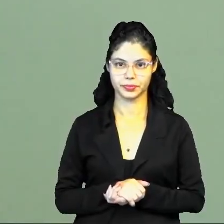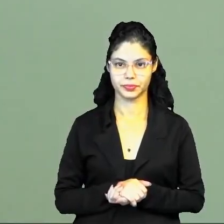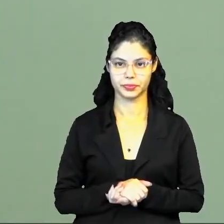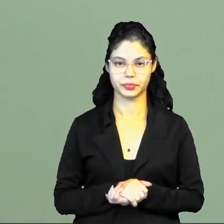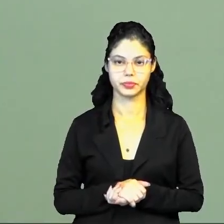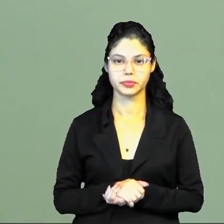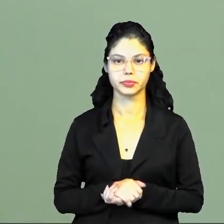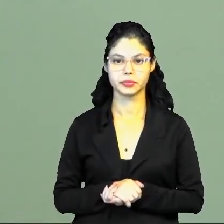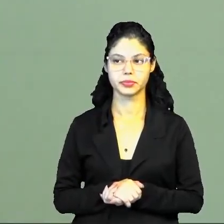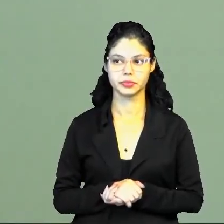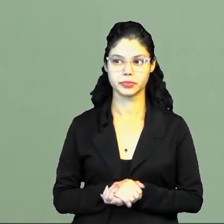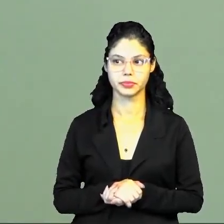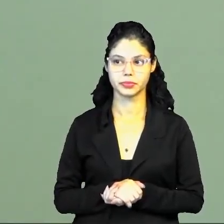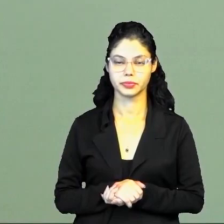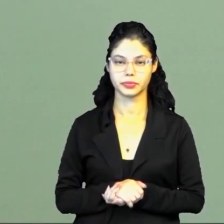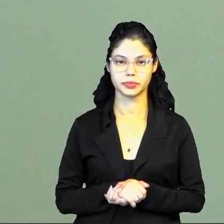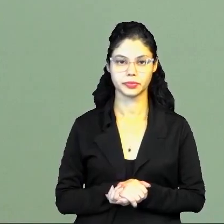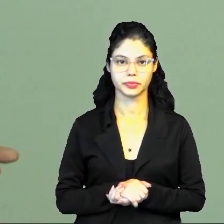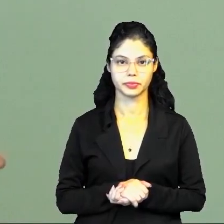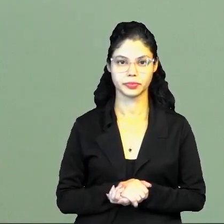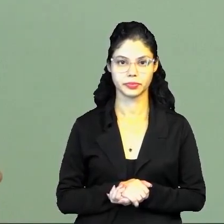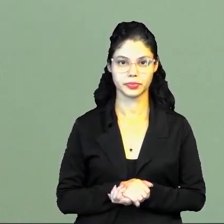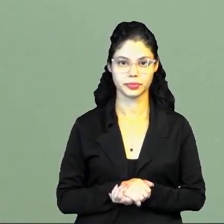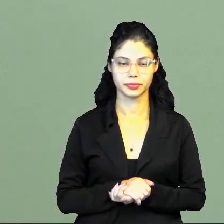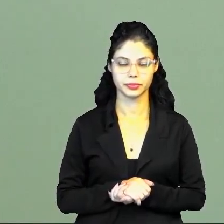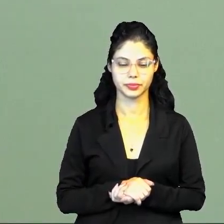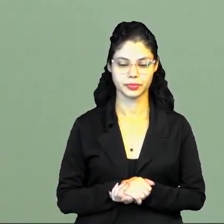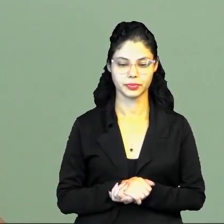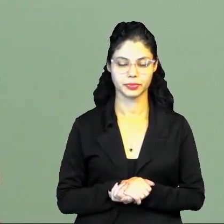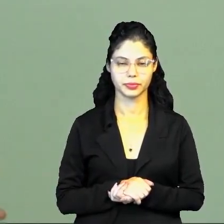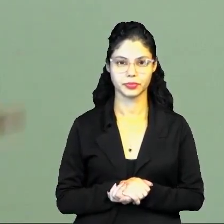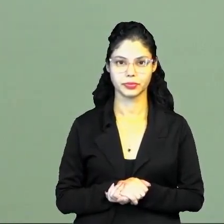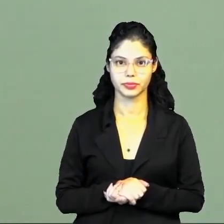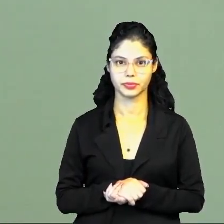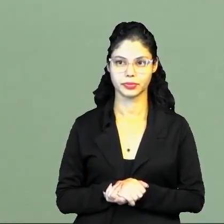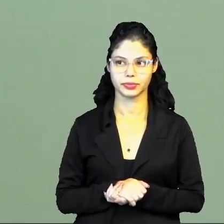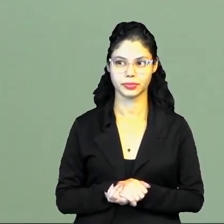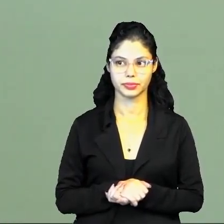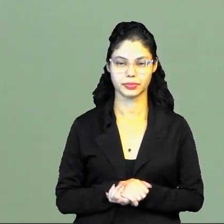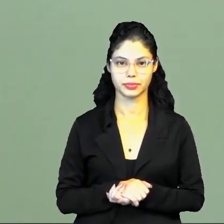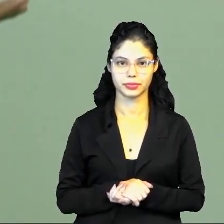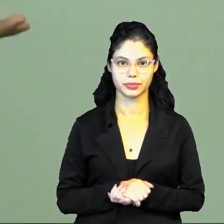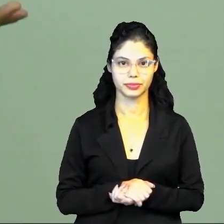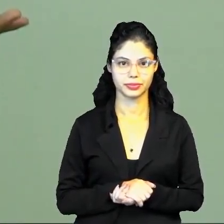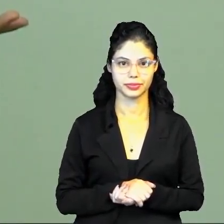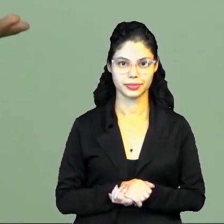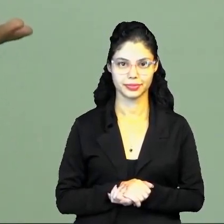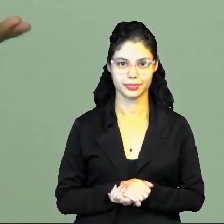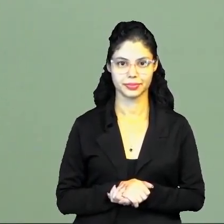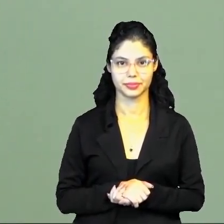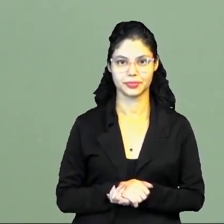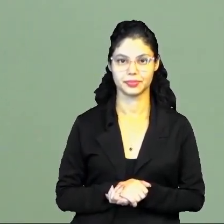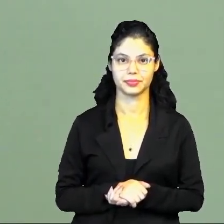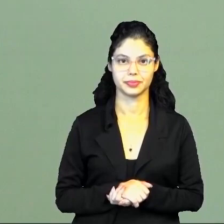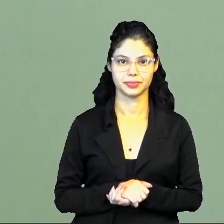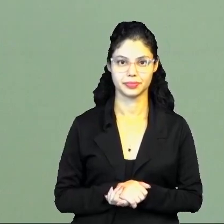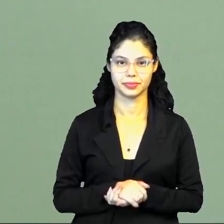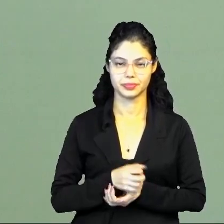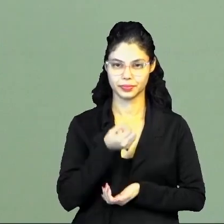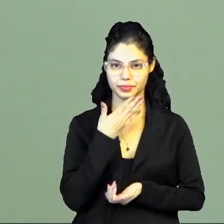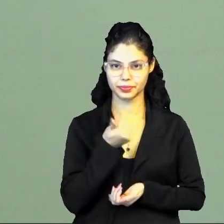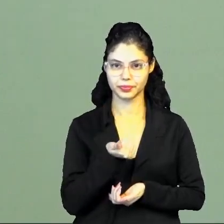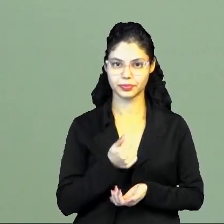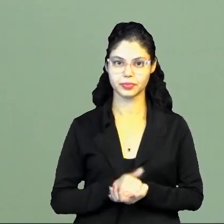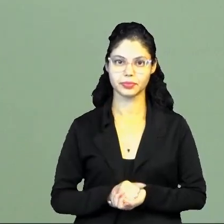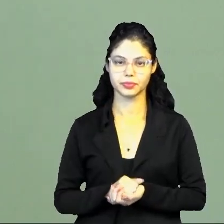Hola chicos y chicas, muchachos, muchachas, buenos días, buenas tardes ou buenas noches. Que tal? Tudo